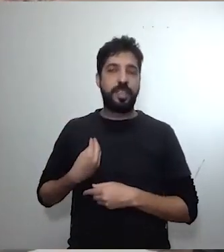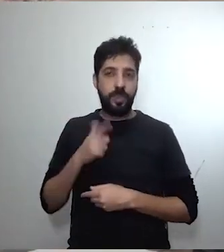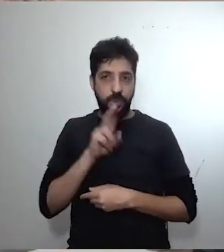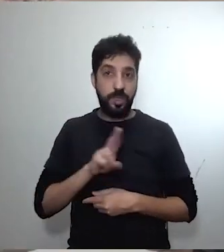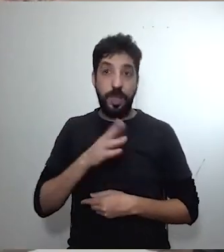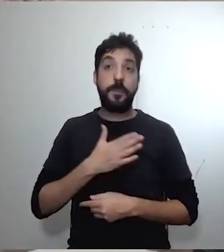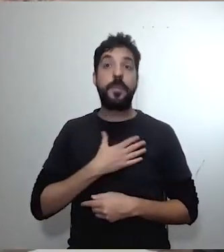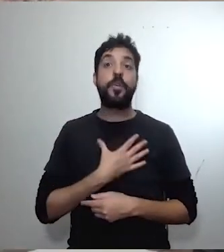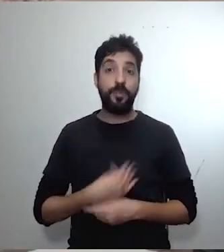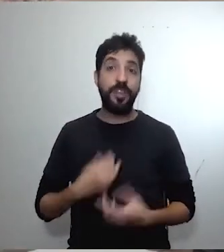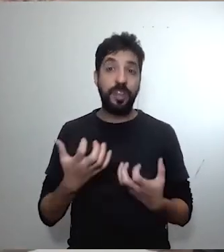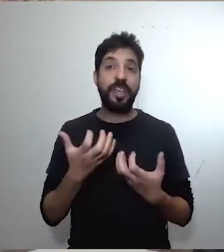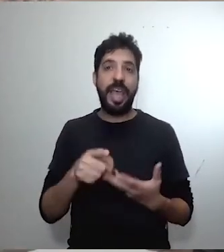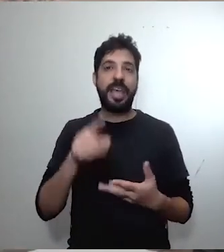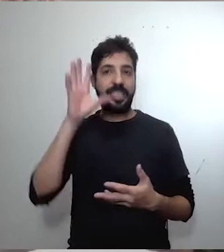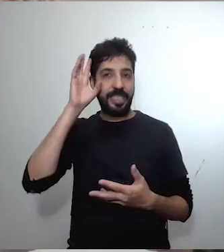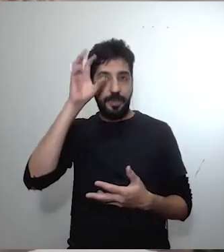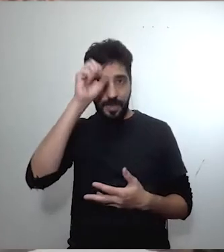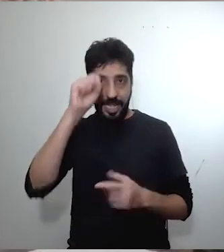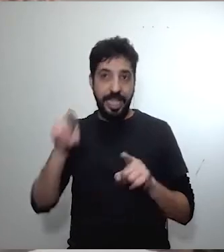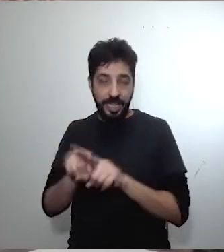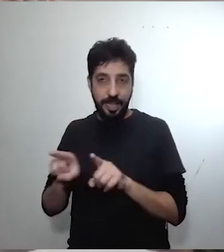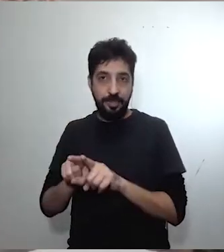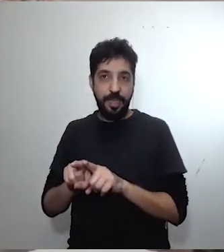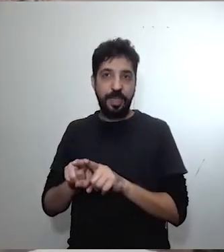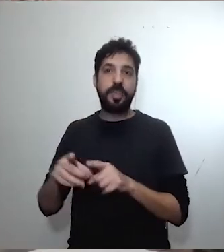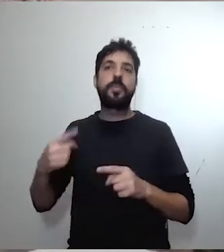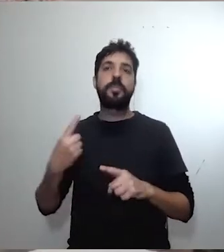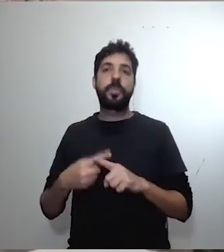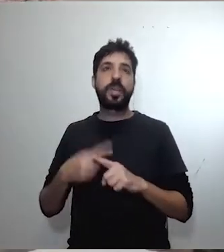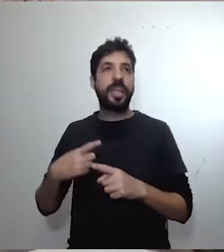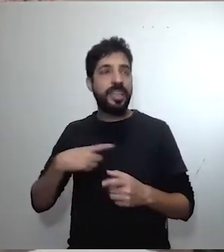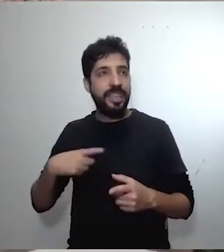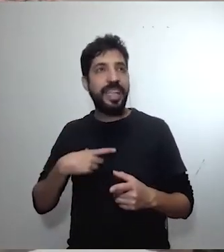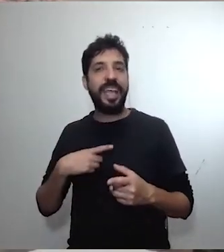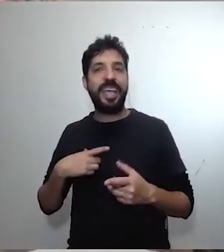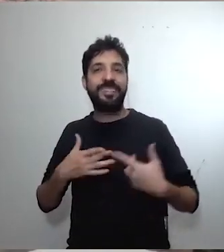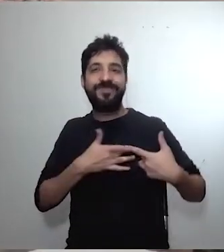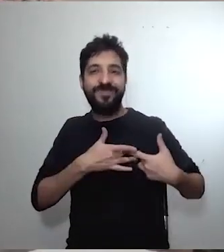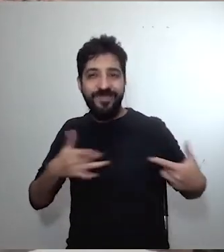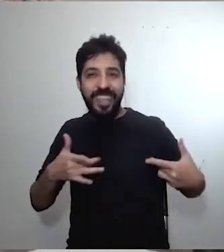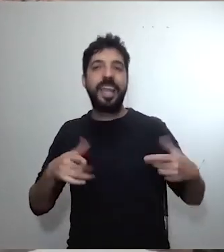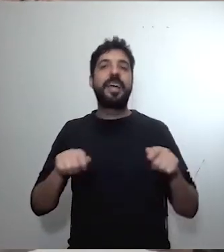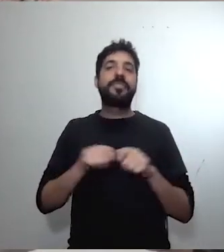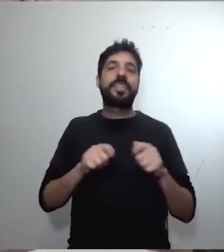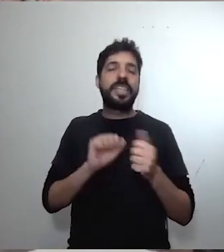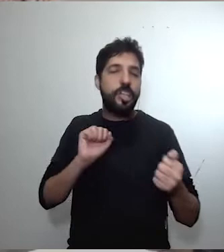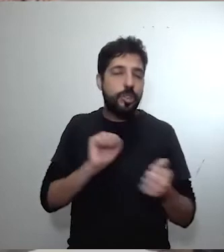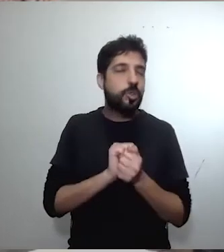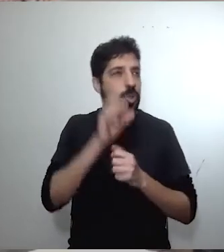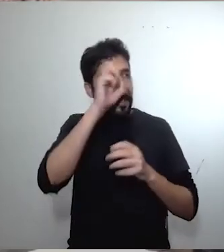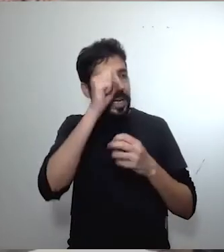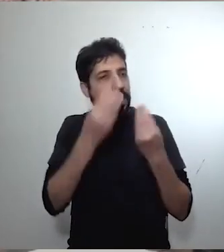eu gostaria que o meu filho também aprendesse. Eu acho que além da construção do afeto mesmo, do fazer junto, do entender como